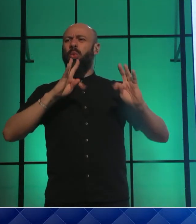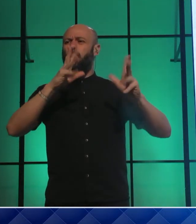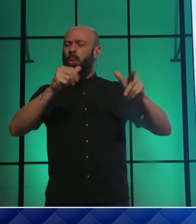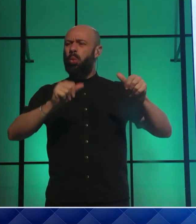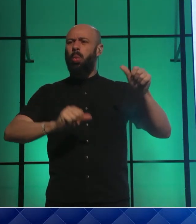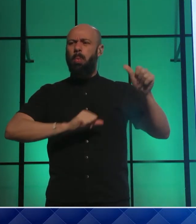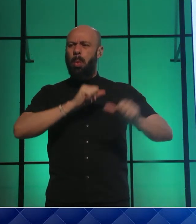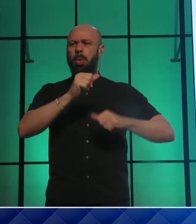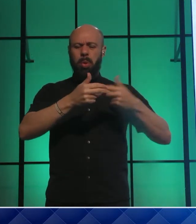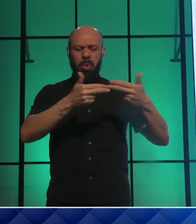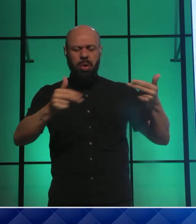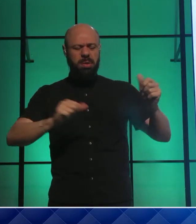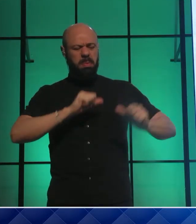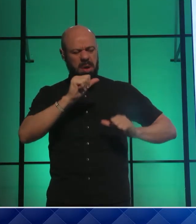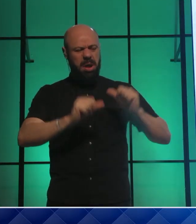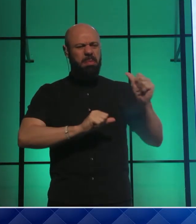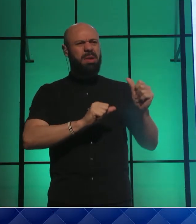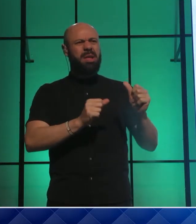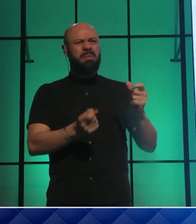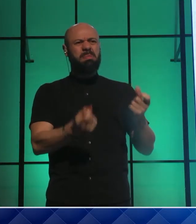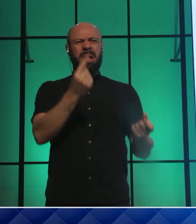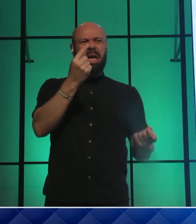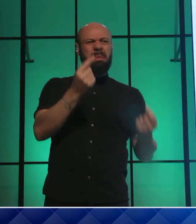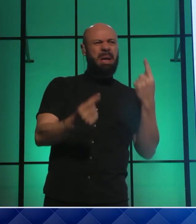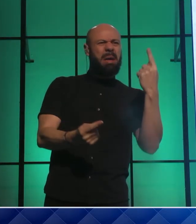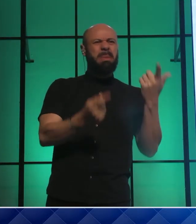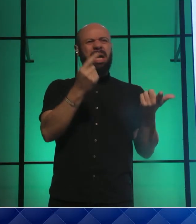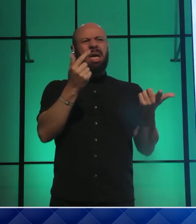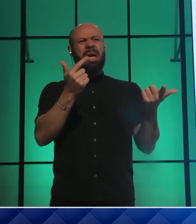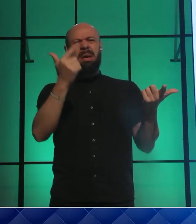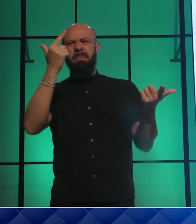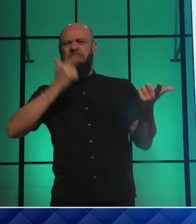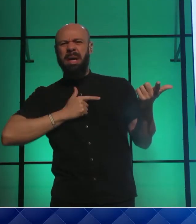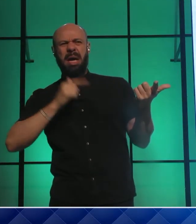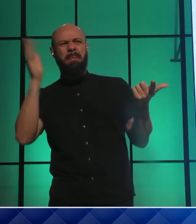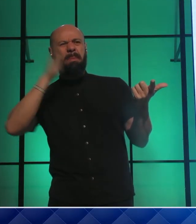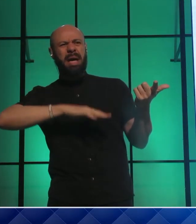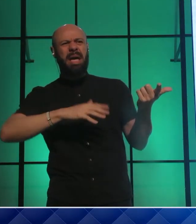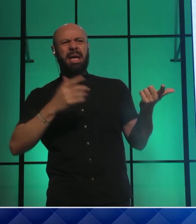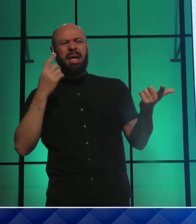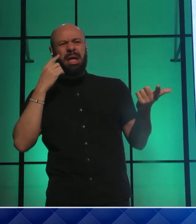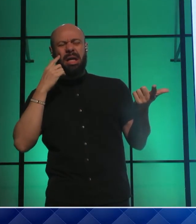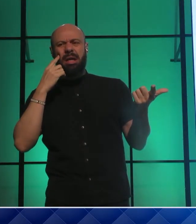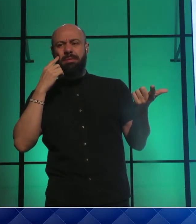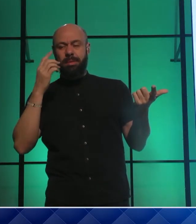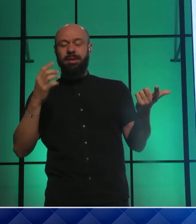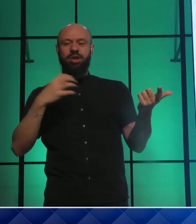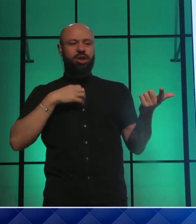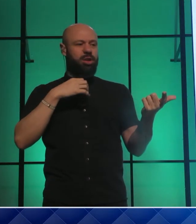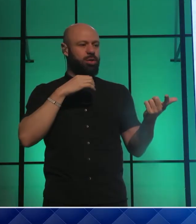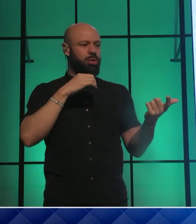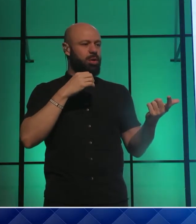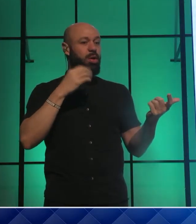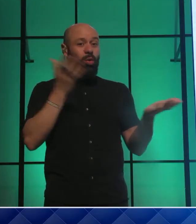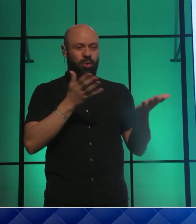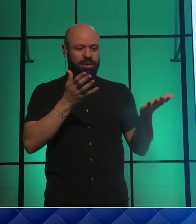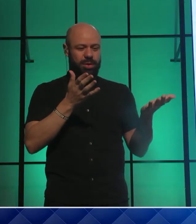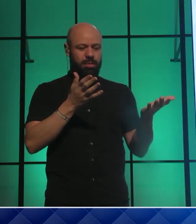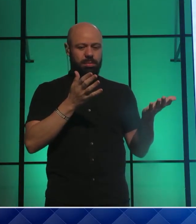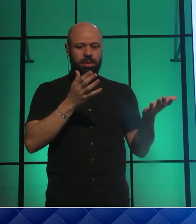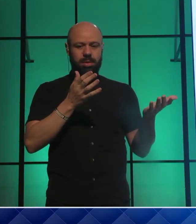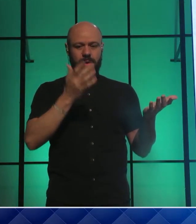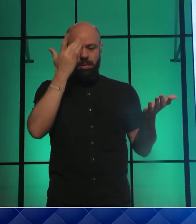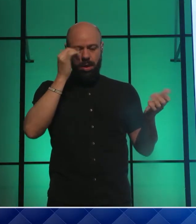como as coisas estão diferentes, como você percebe que hoje é uma coisa de um jeito, amanhã é de um outro